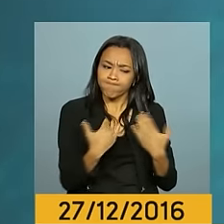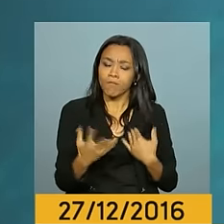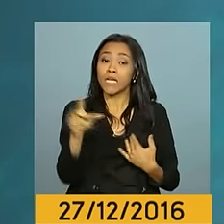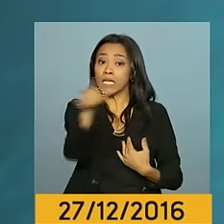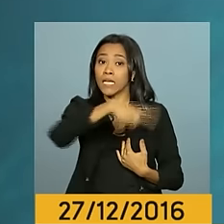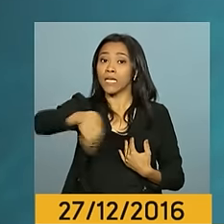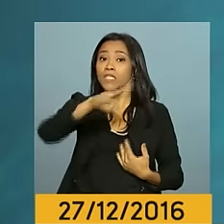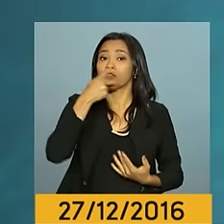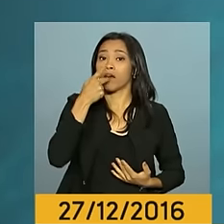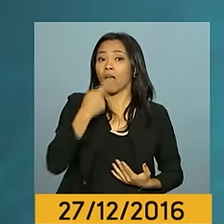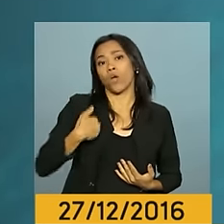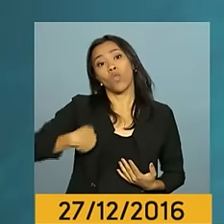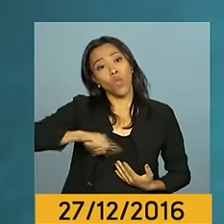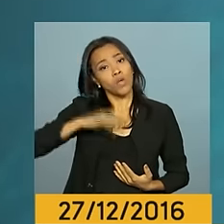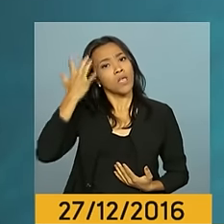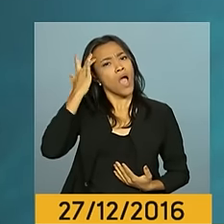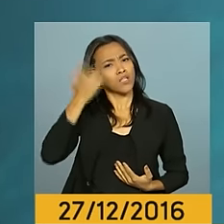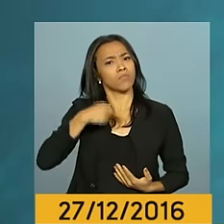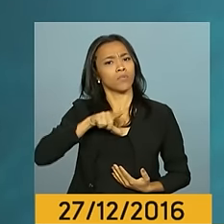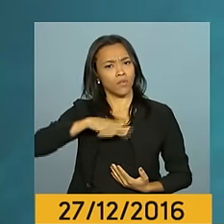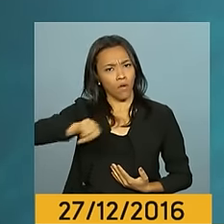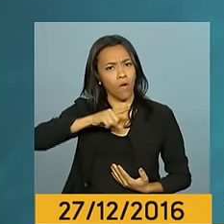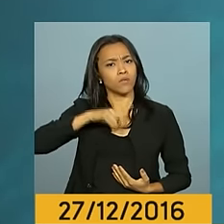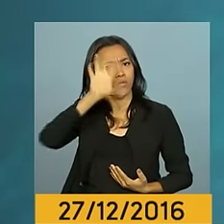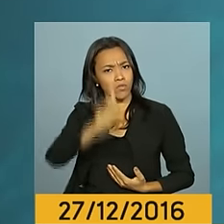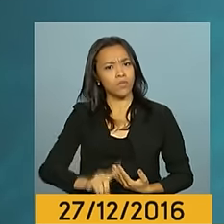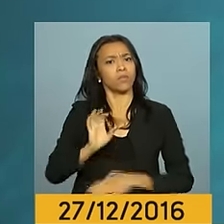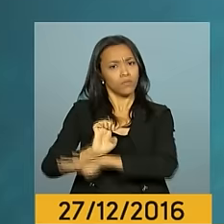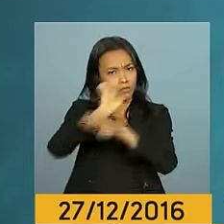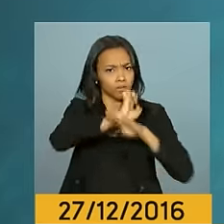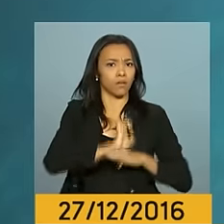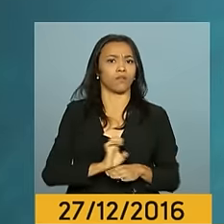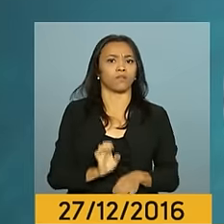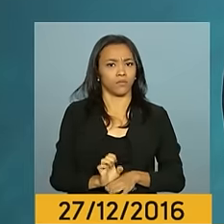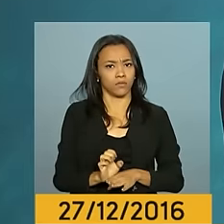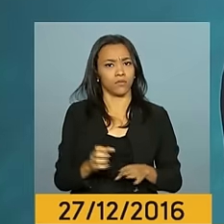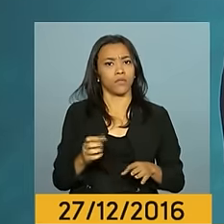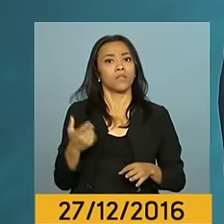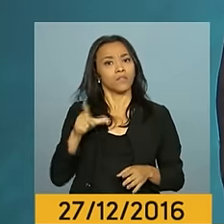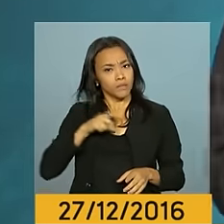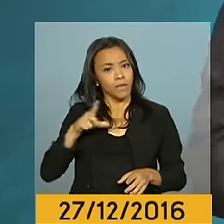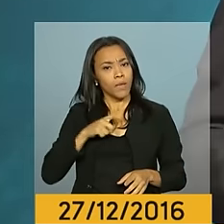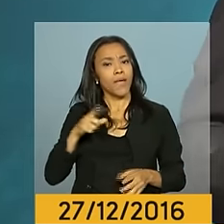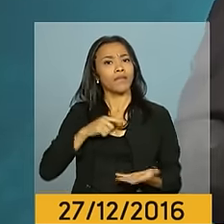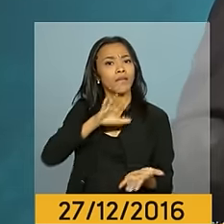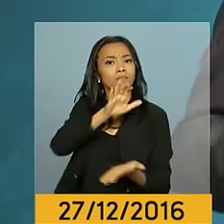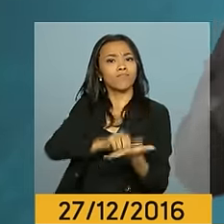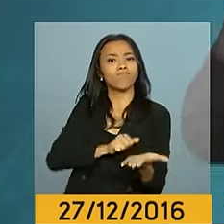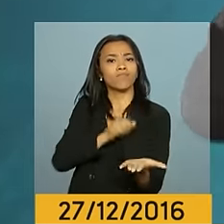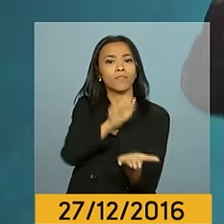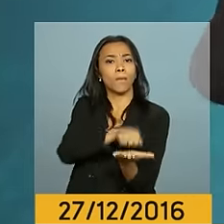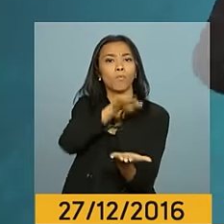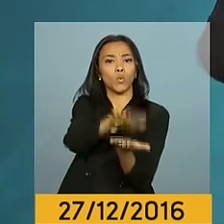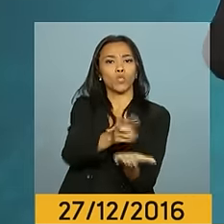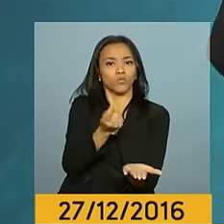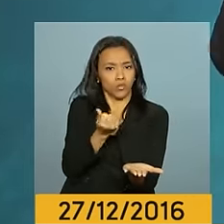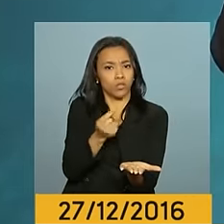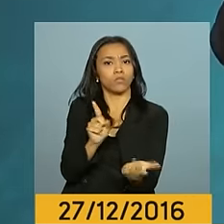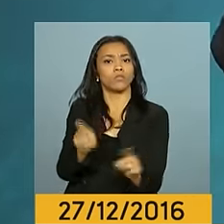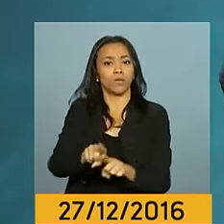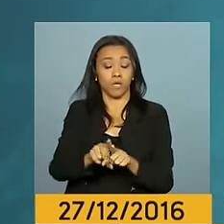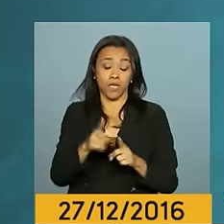olhe nós achamos que nós temos direito a participar da multa e nós do governo